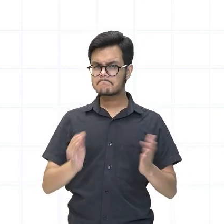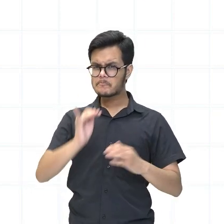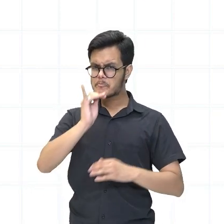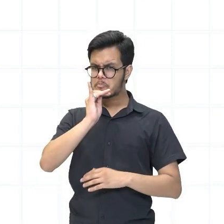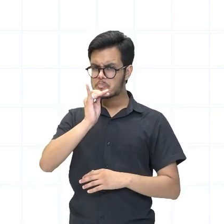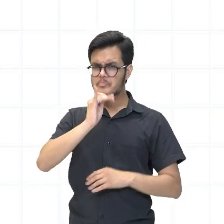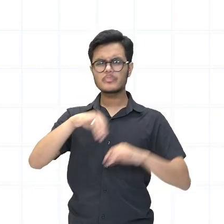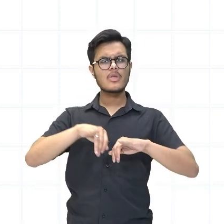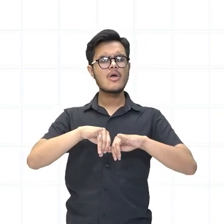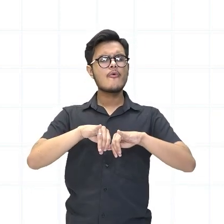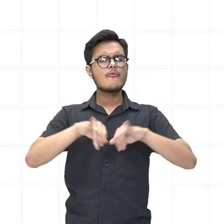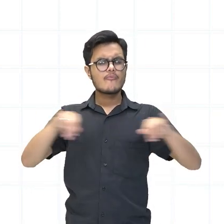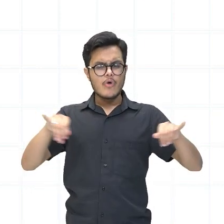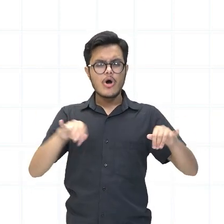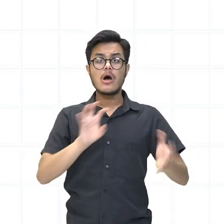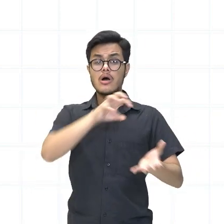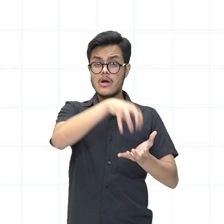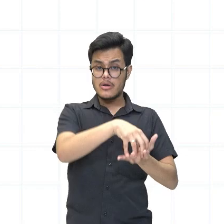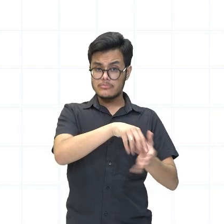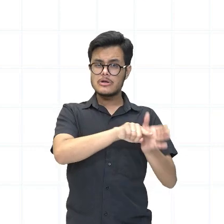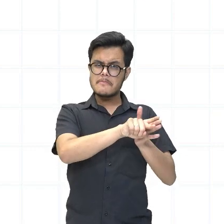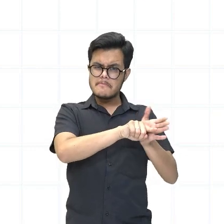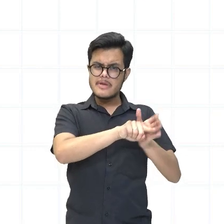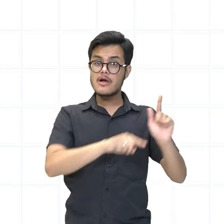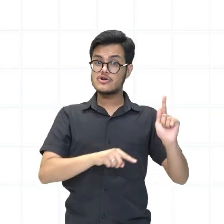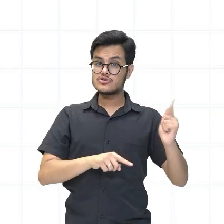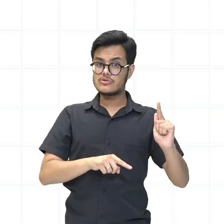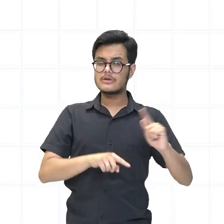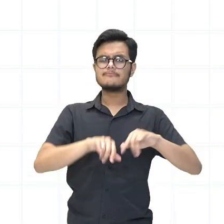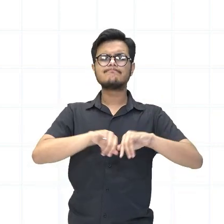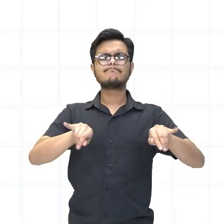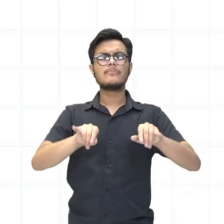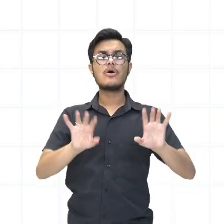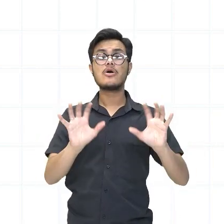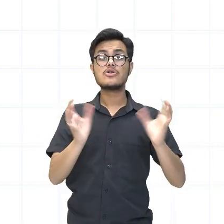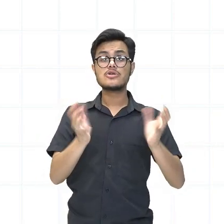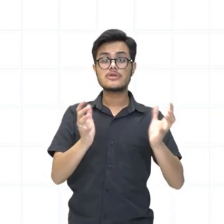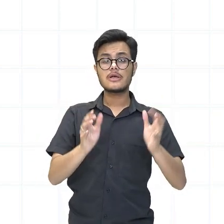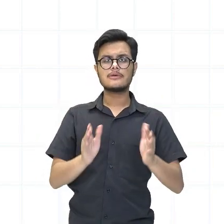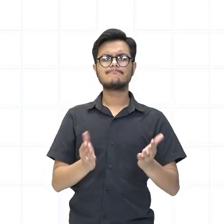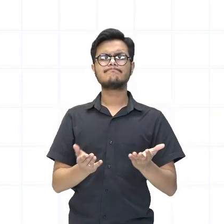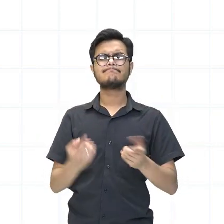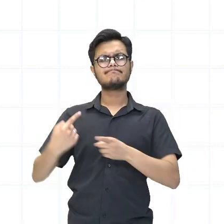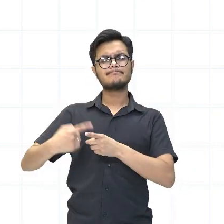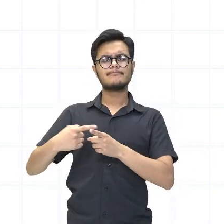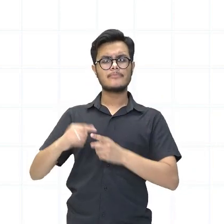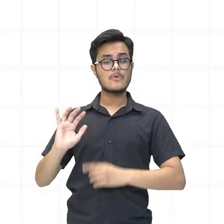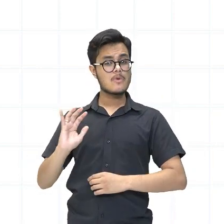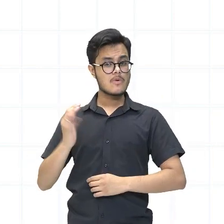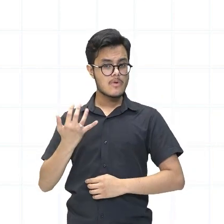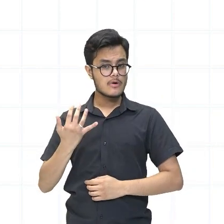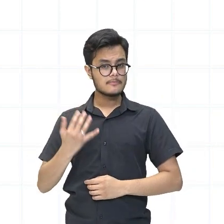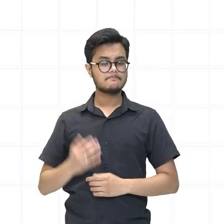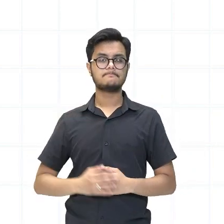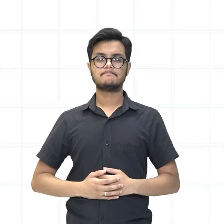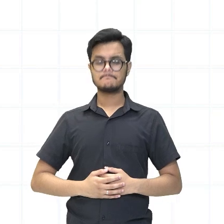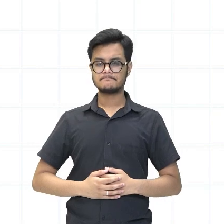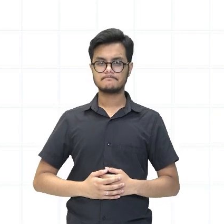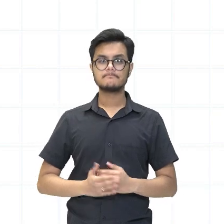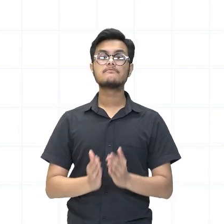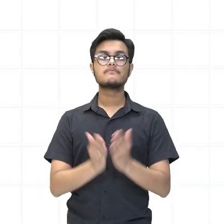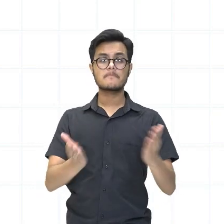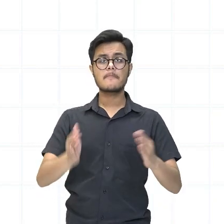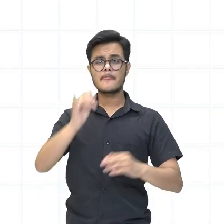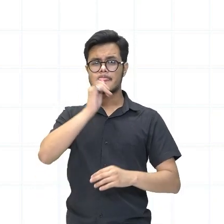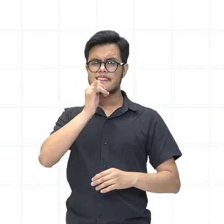Instituto Nacional de Meteorologia, o INMET. Esta instabilidade é um dos efeitos